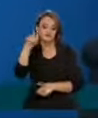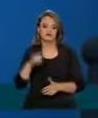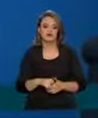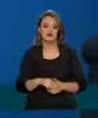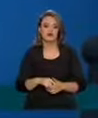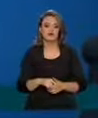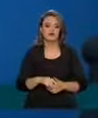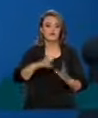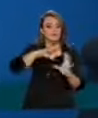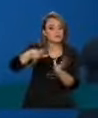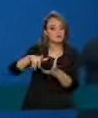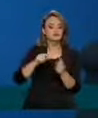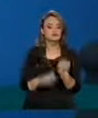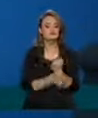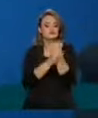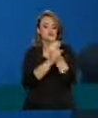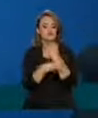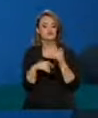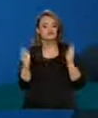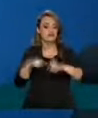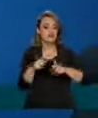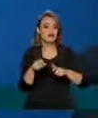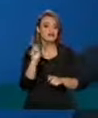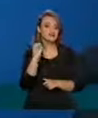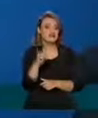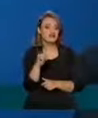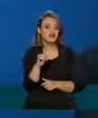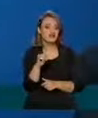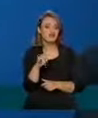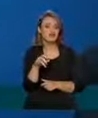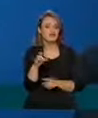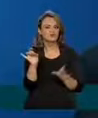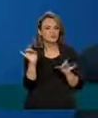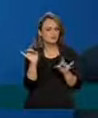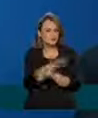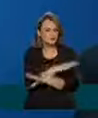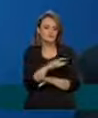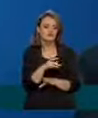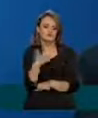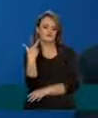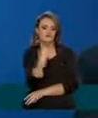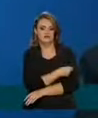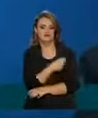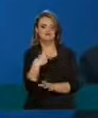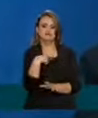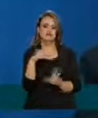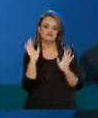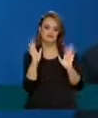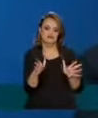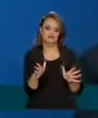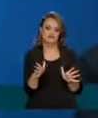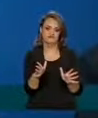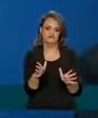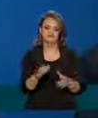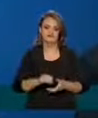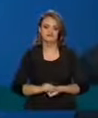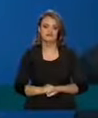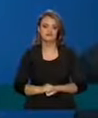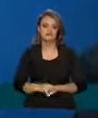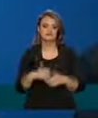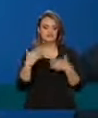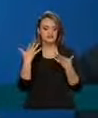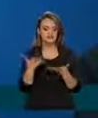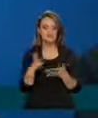que o mundo todo só está na segunda depois que grande parte ou quase a totalidade da população mundial estiver sido e